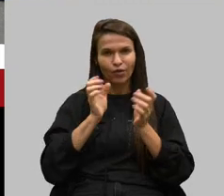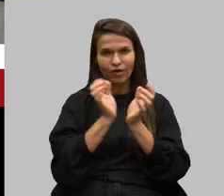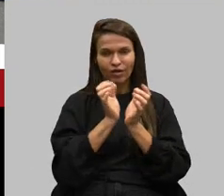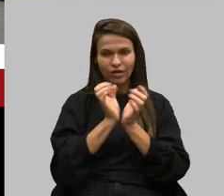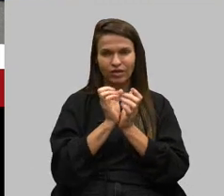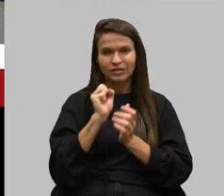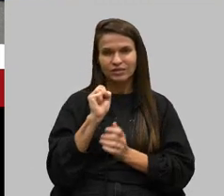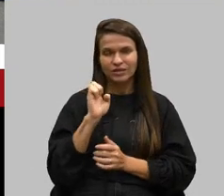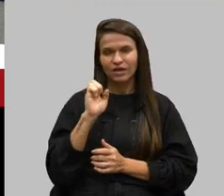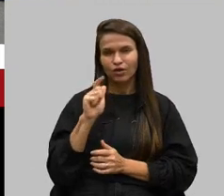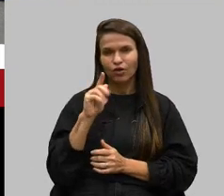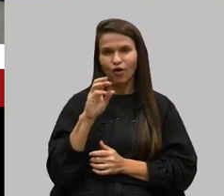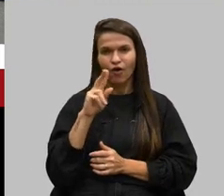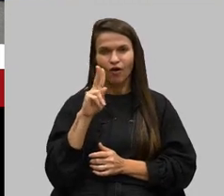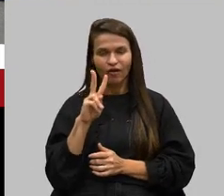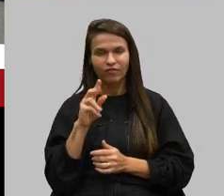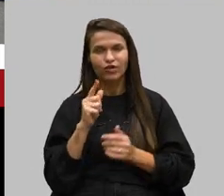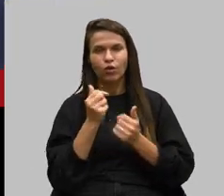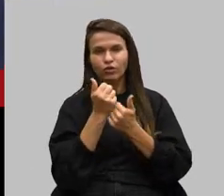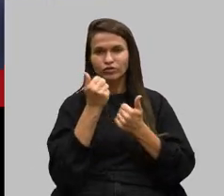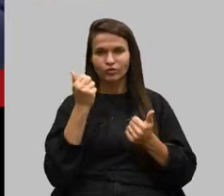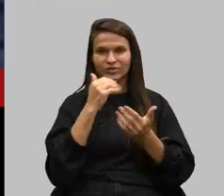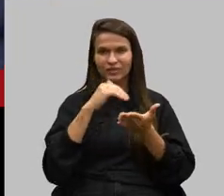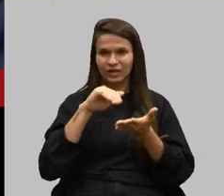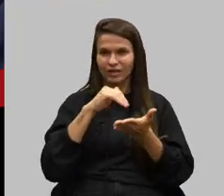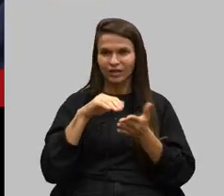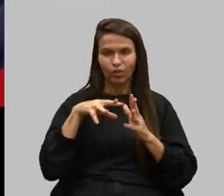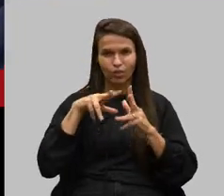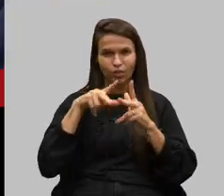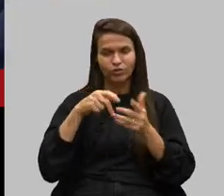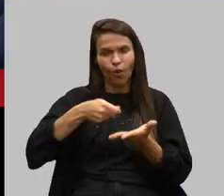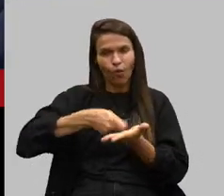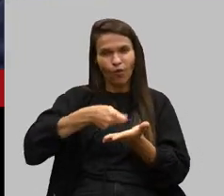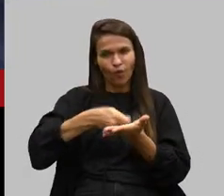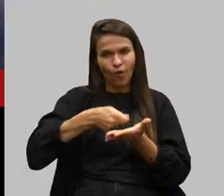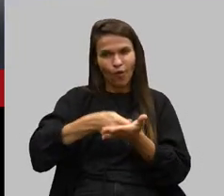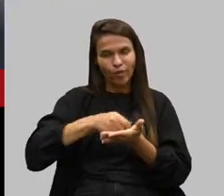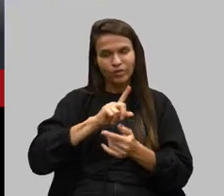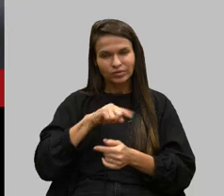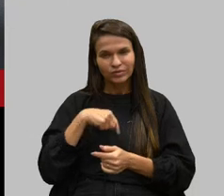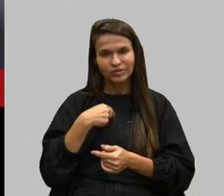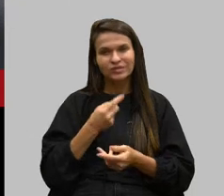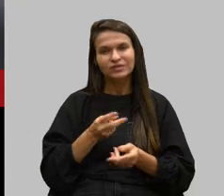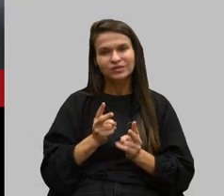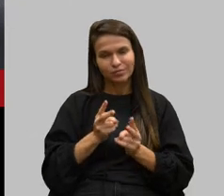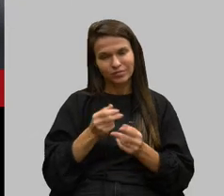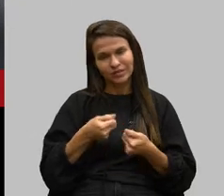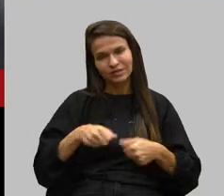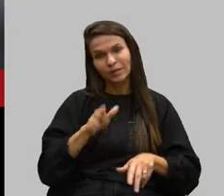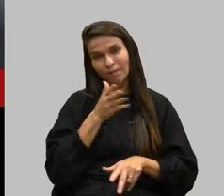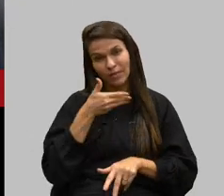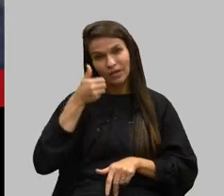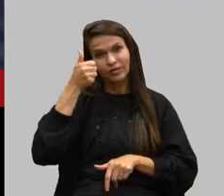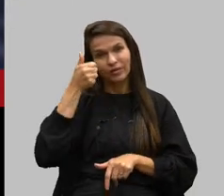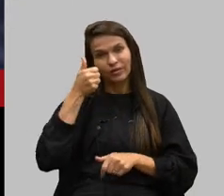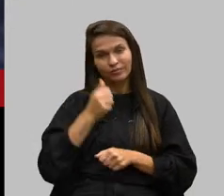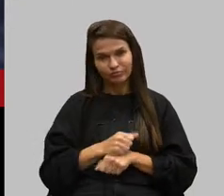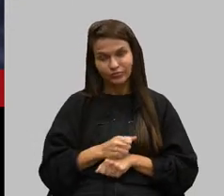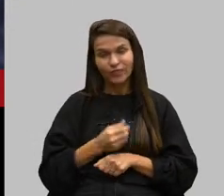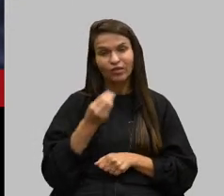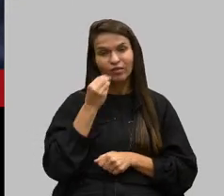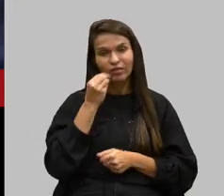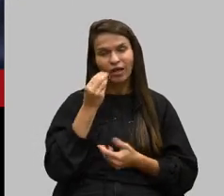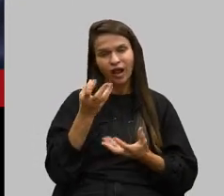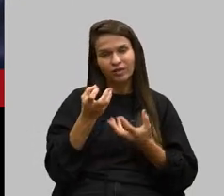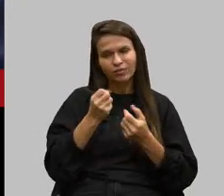todos os subsecretários e subsecretária e eu cobro muito que a gente sempre tem que melhorar eh eu tenho tentado receber todo